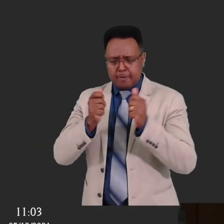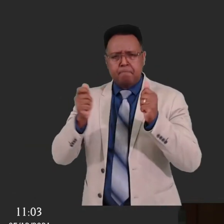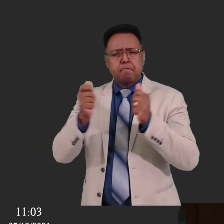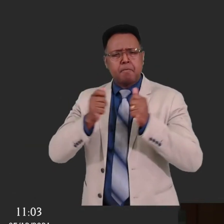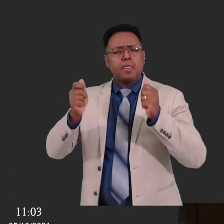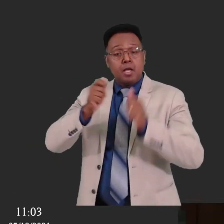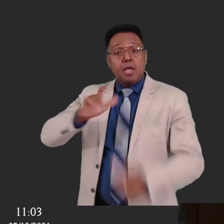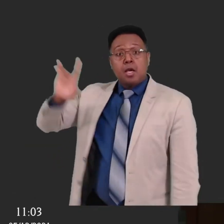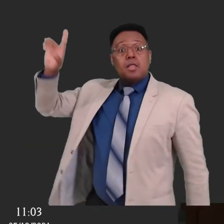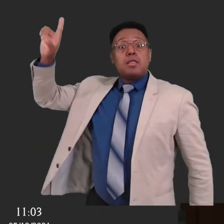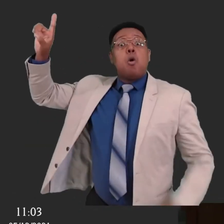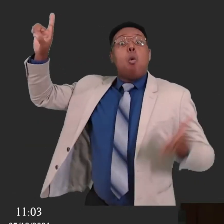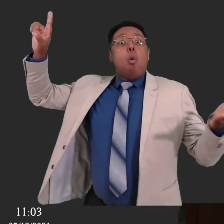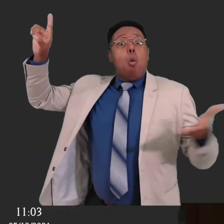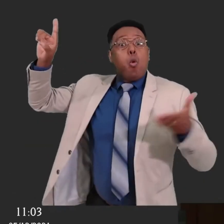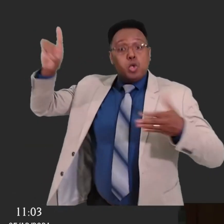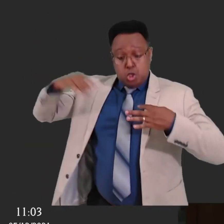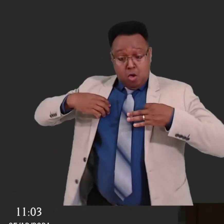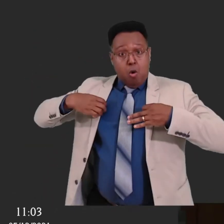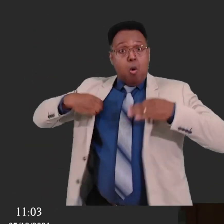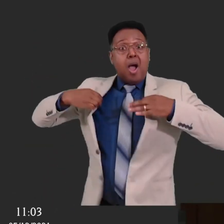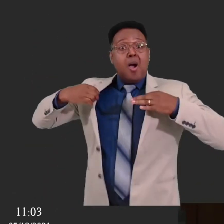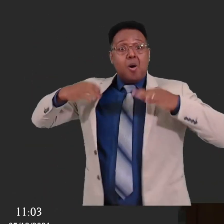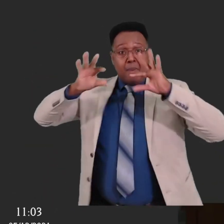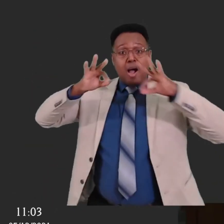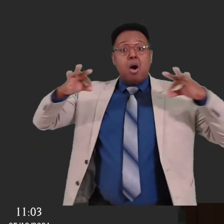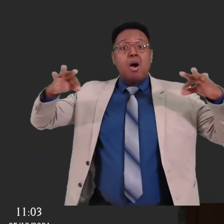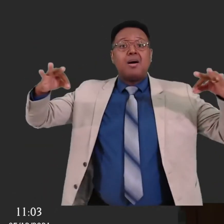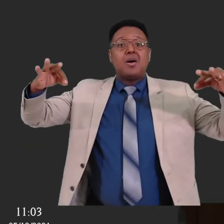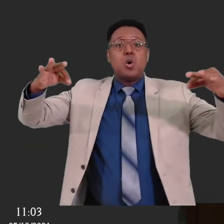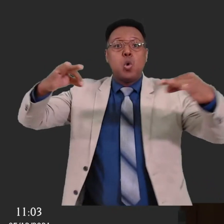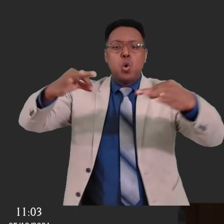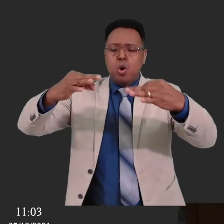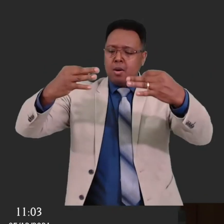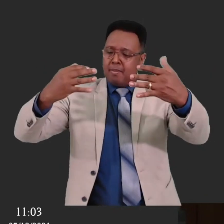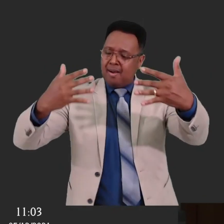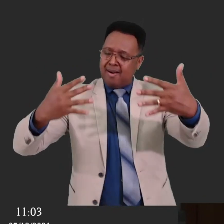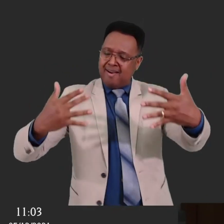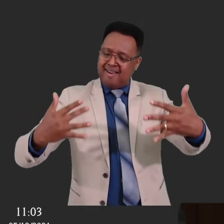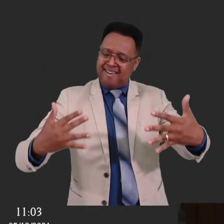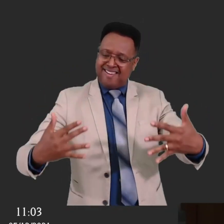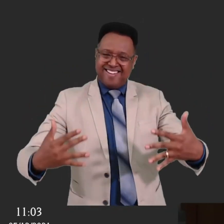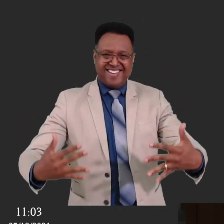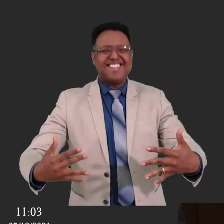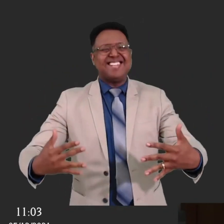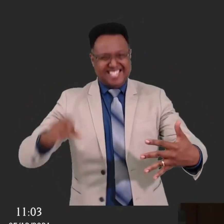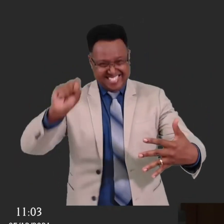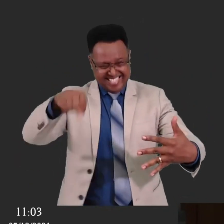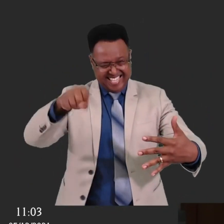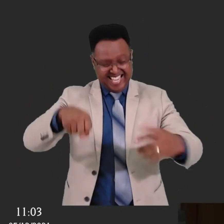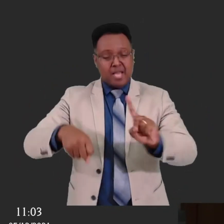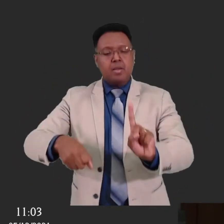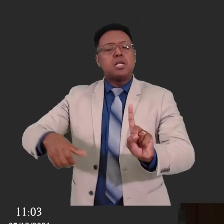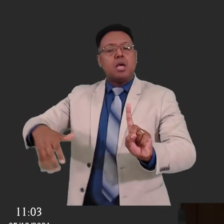Te dá uma roupa limpa e coloca na tua cabeça uma mitra, para dizer que tu és